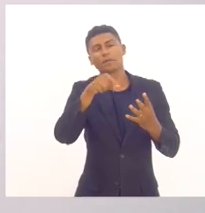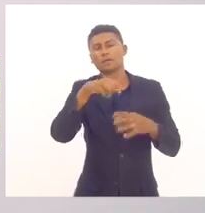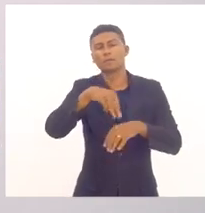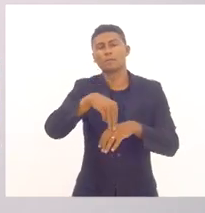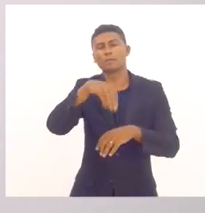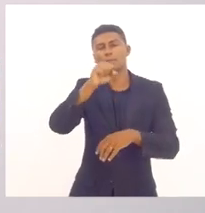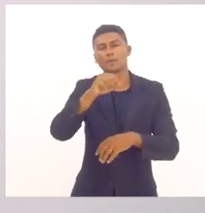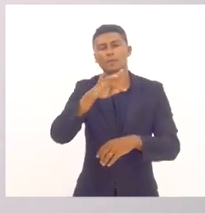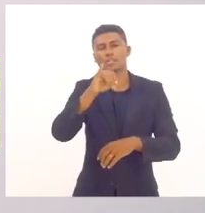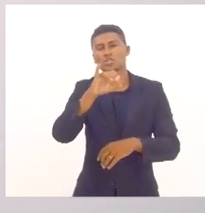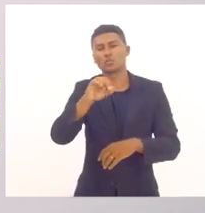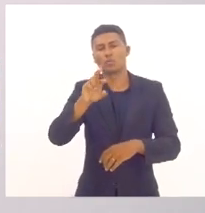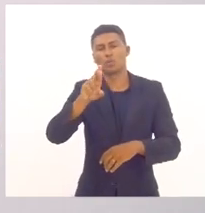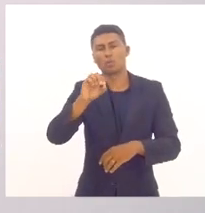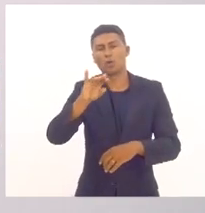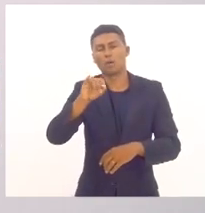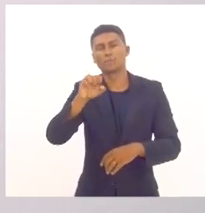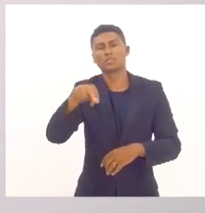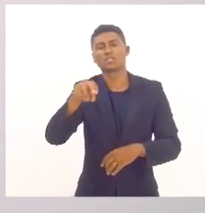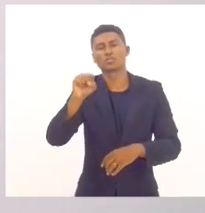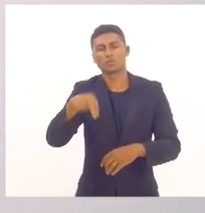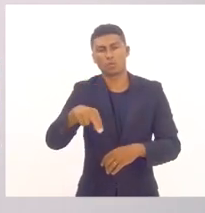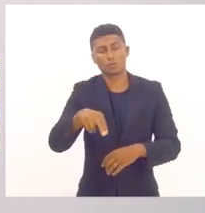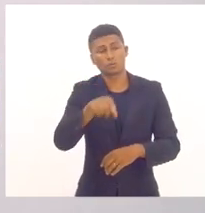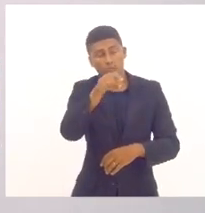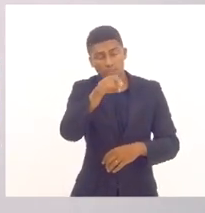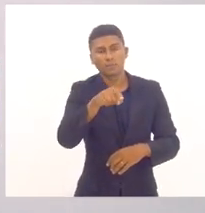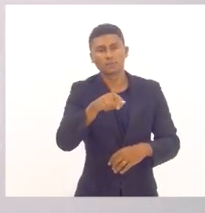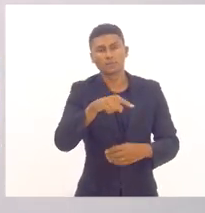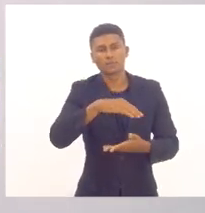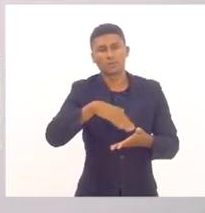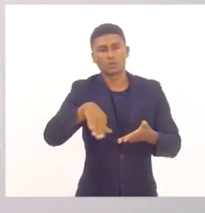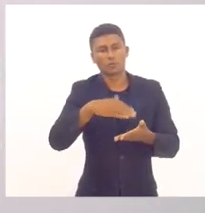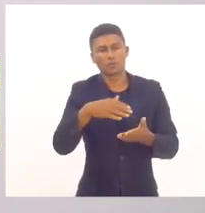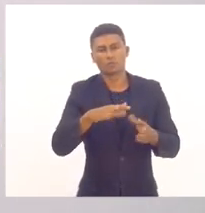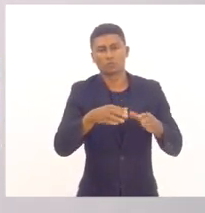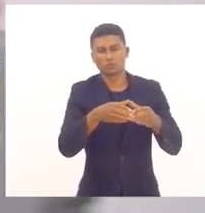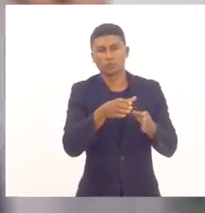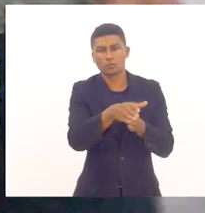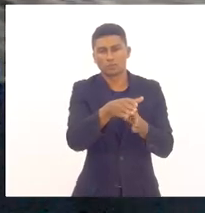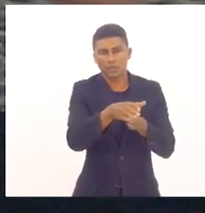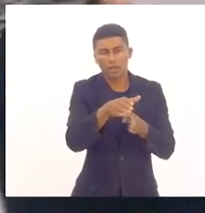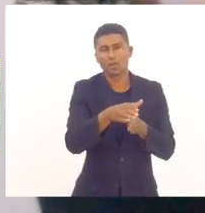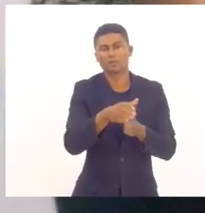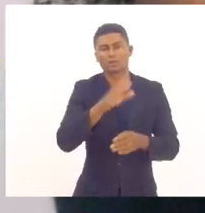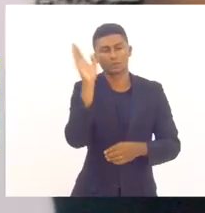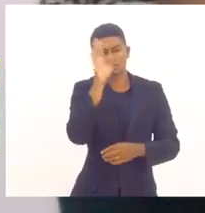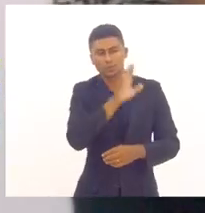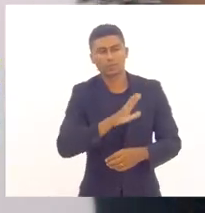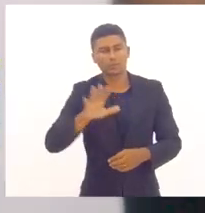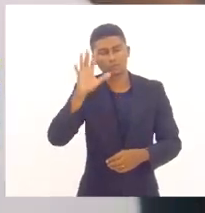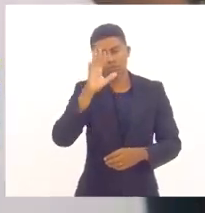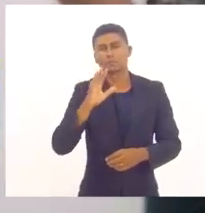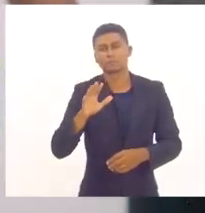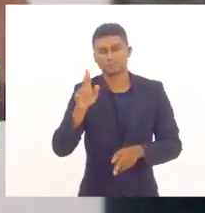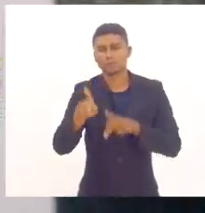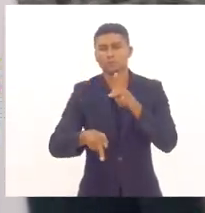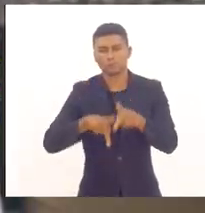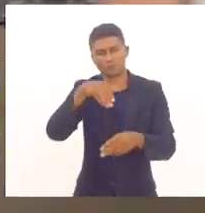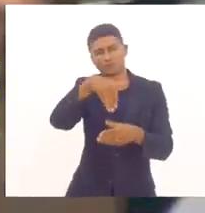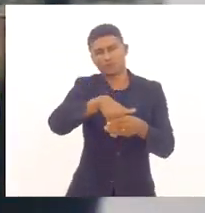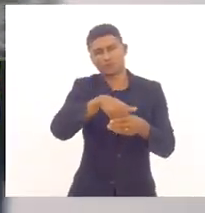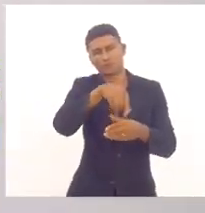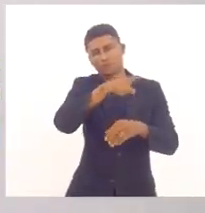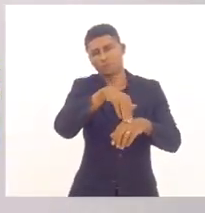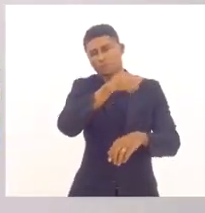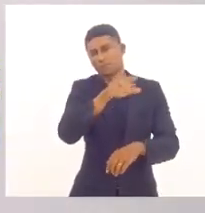como conselheiro estadual e conselheiro nacional da defesa da capoeira, sendo eleito nacionalmente o mais votado na cultura popular e aqui no Estado do Rio de Janeiro